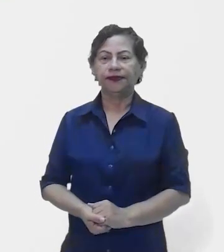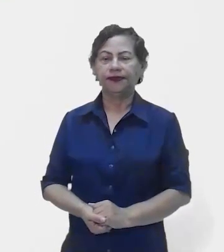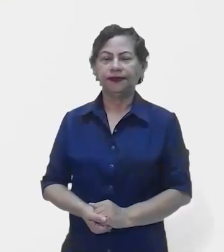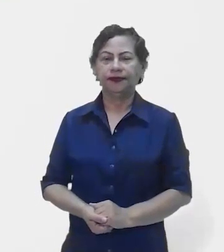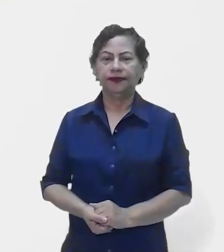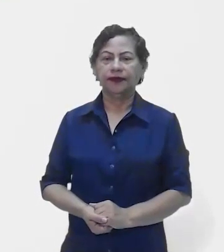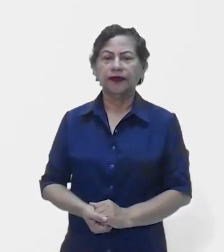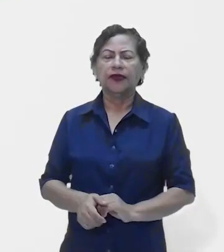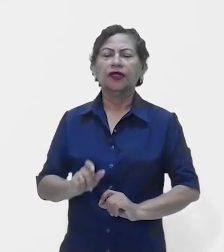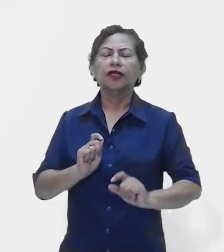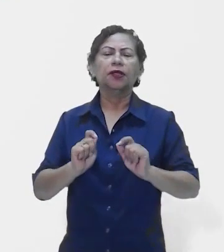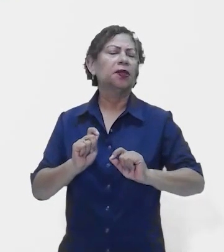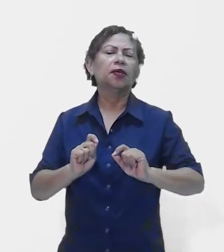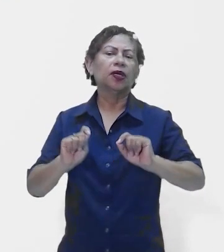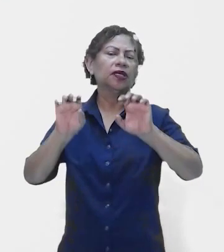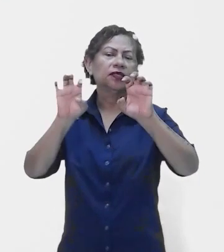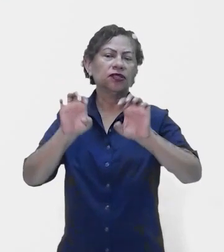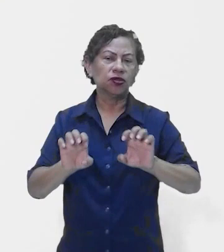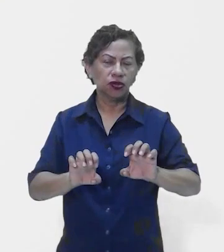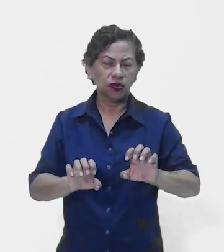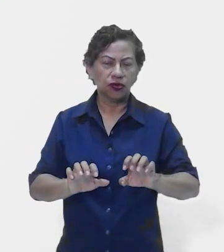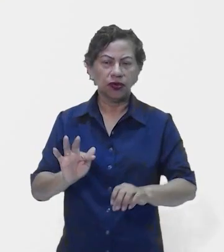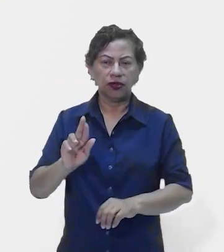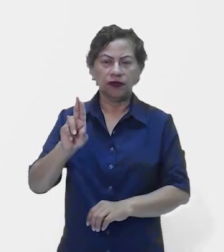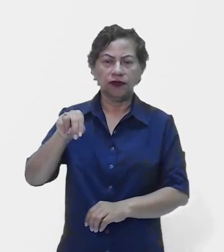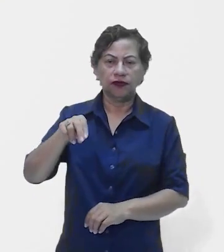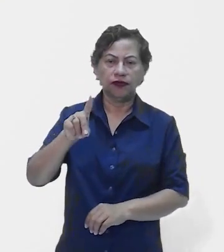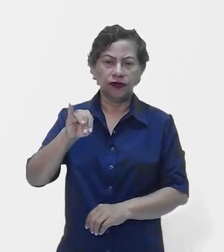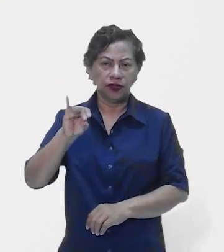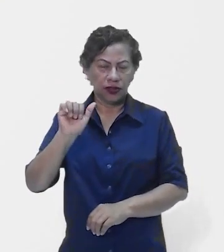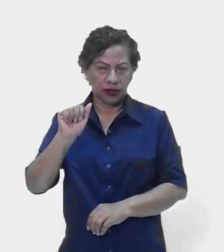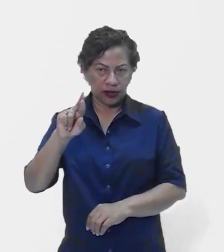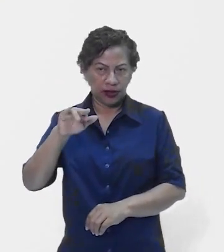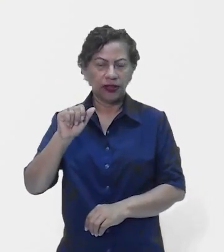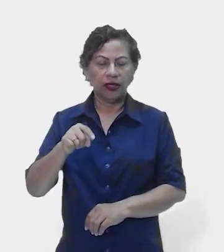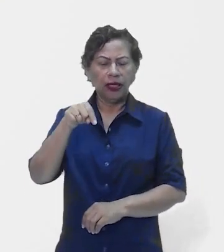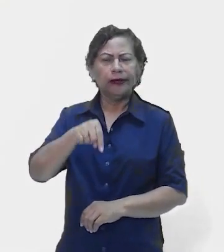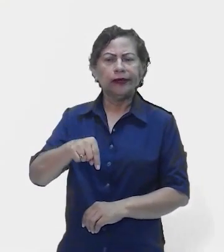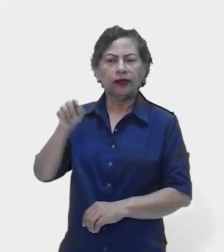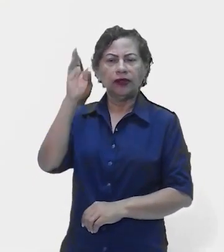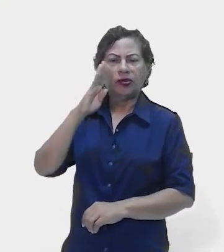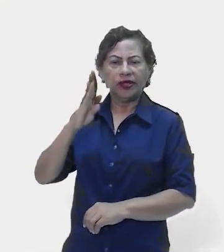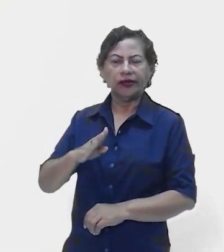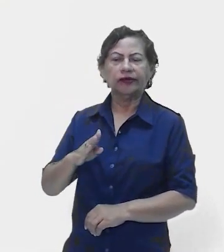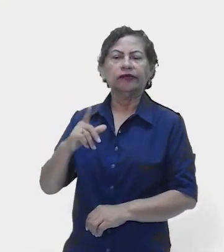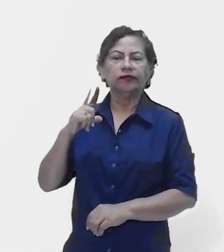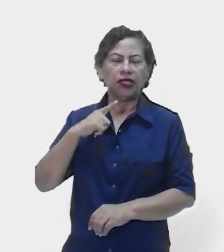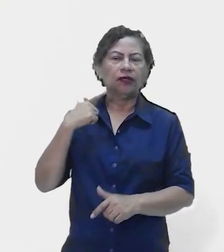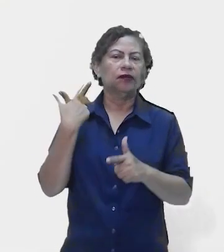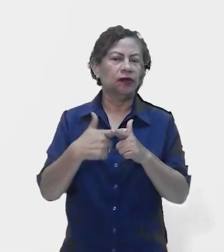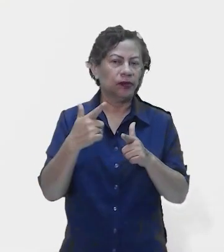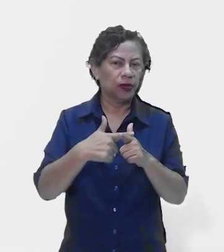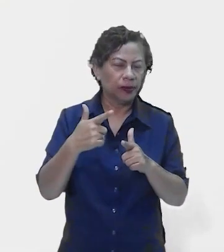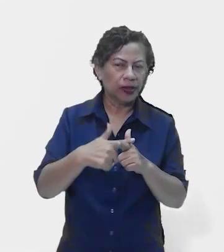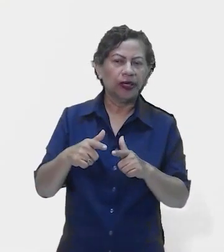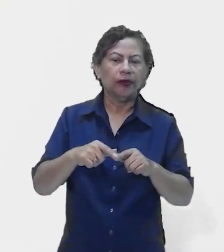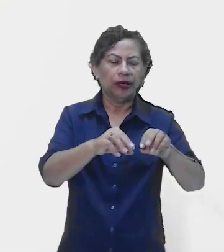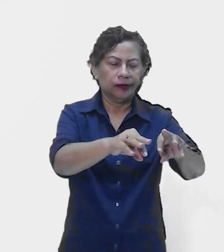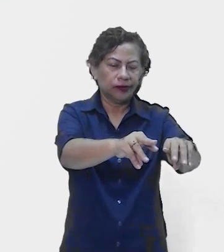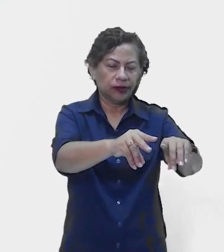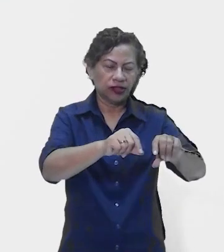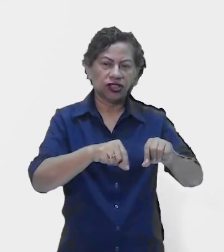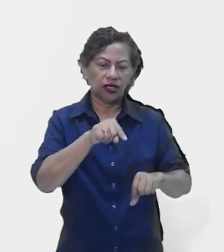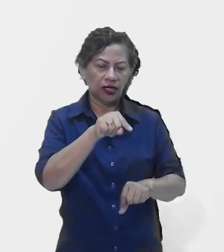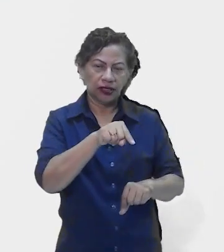sociedade. Olha só, a estrutura fundiária do Brasil é um problema porque ela concentra a propriedade, as terras produtivas,